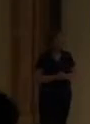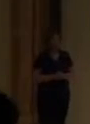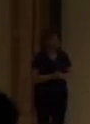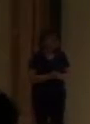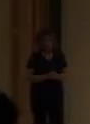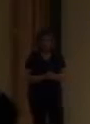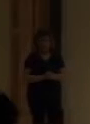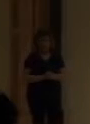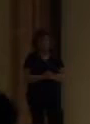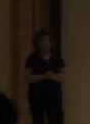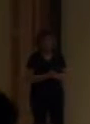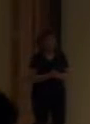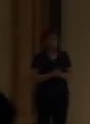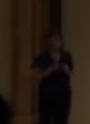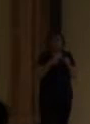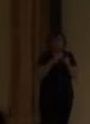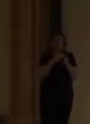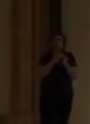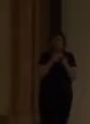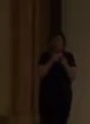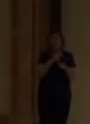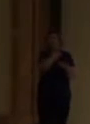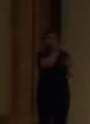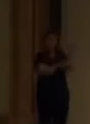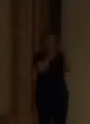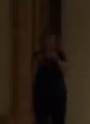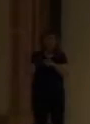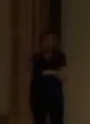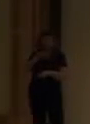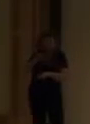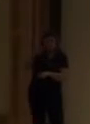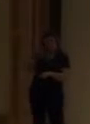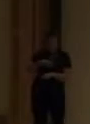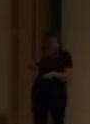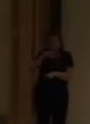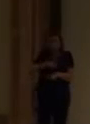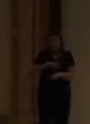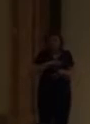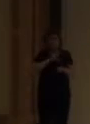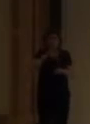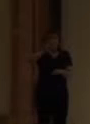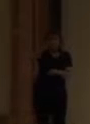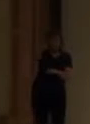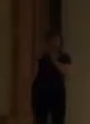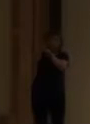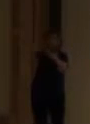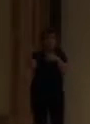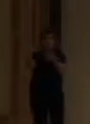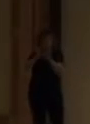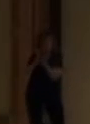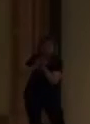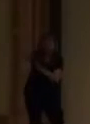era disso que se tratava, que os países desenvolvidos tinham o dever de civilizar o outro e